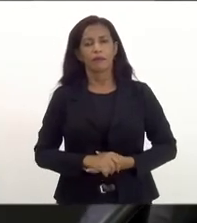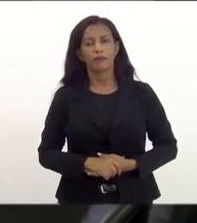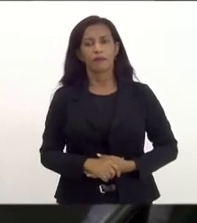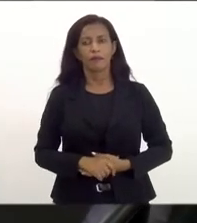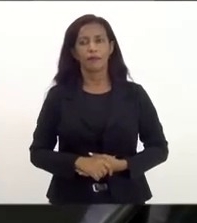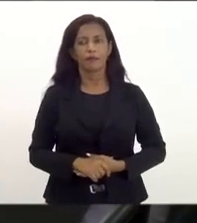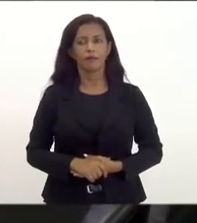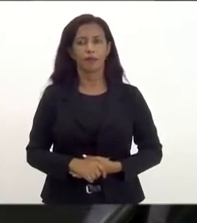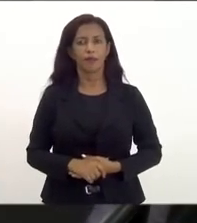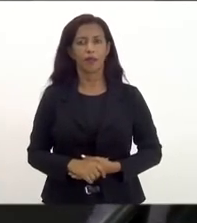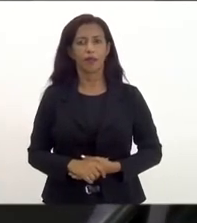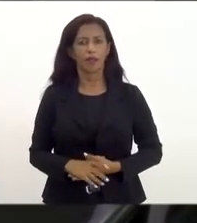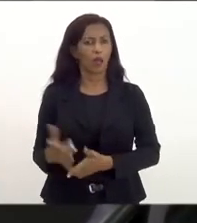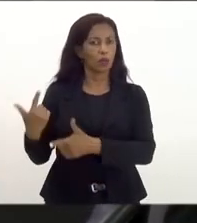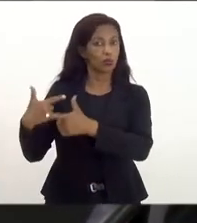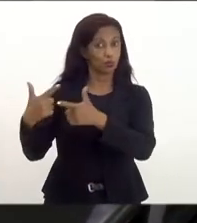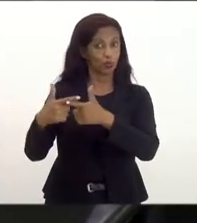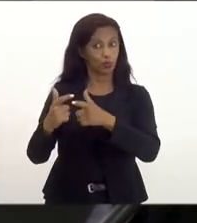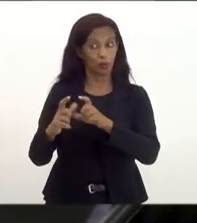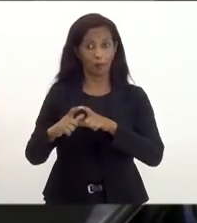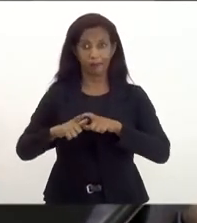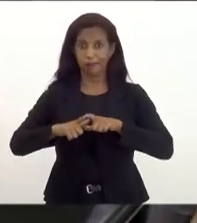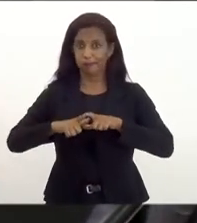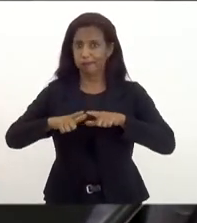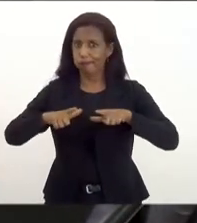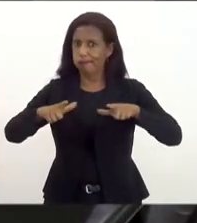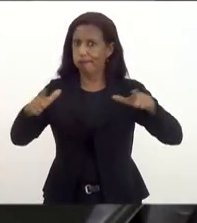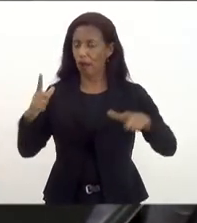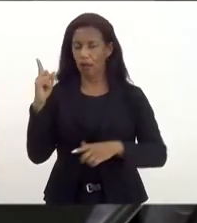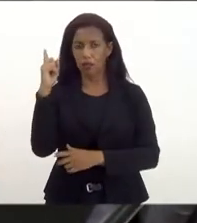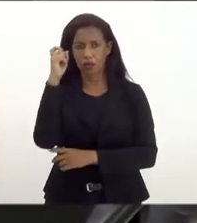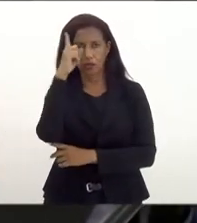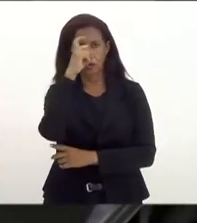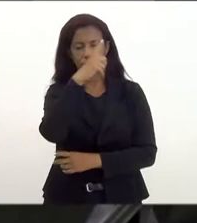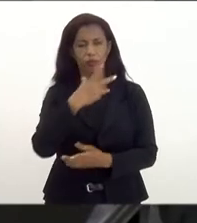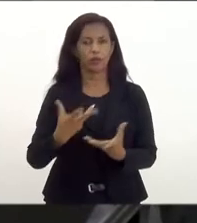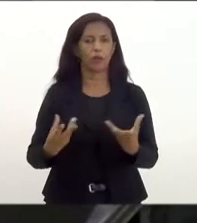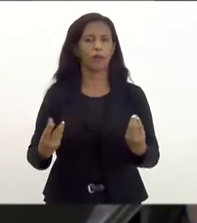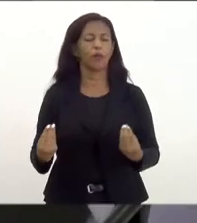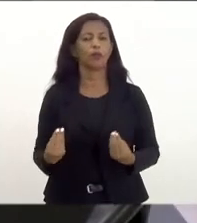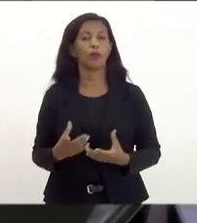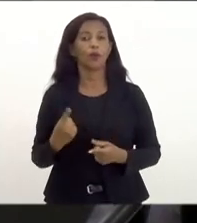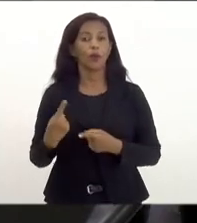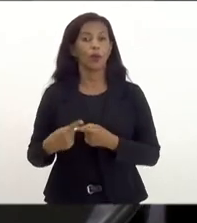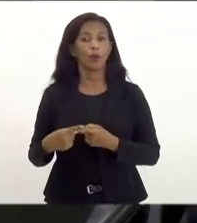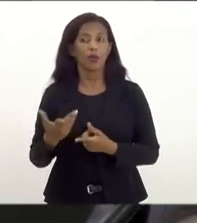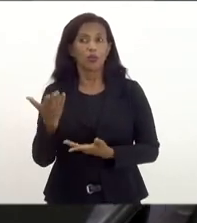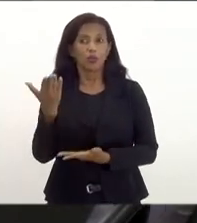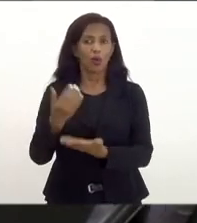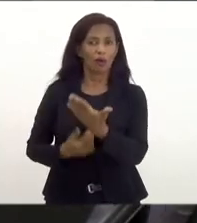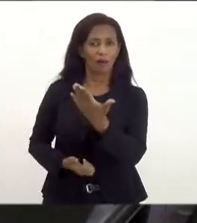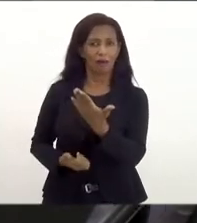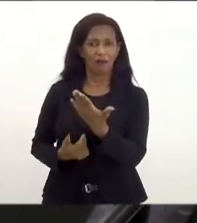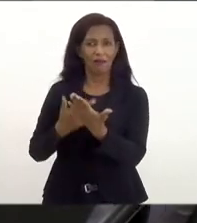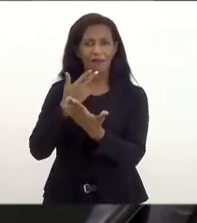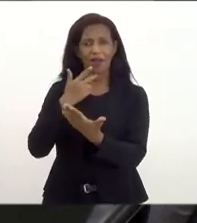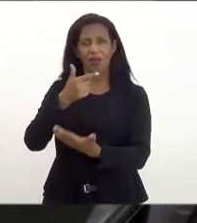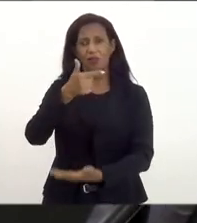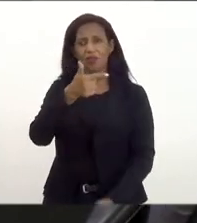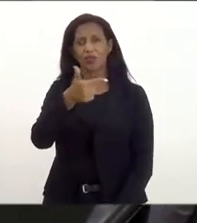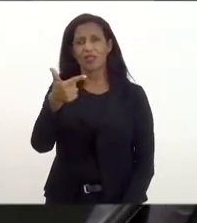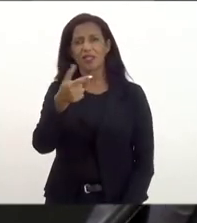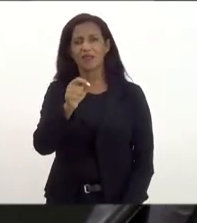e os montantes são gigantescos tá gente isso nos dificulta muito porque o sol ali ó você não foi no